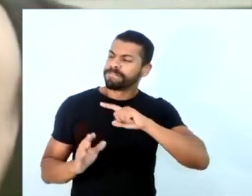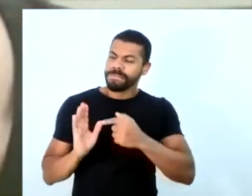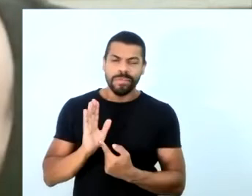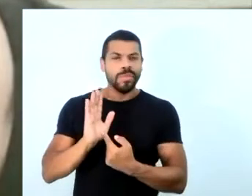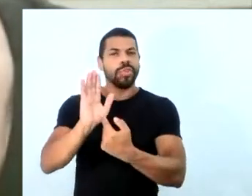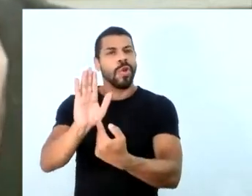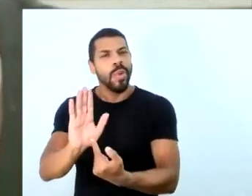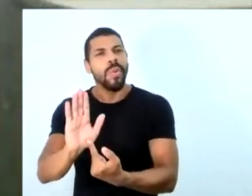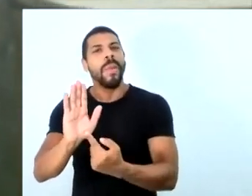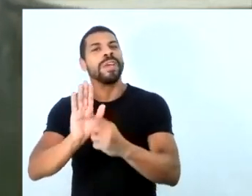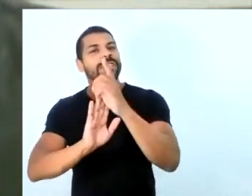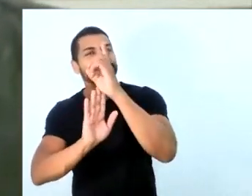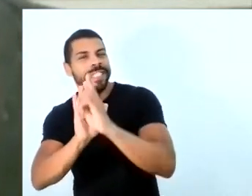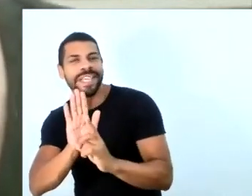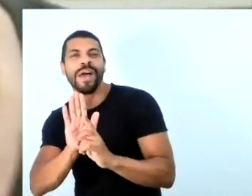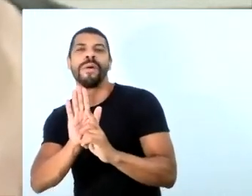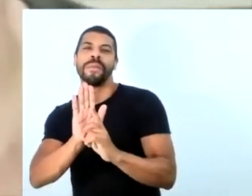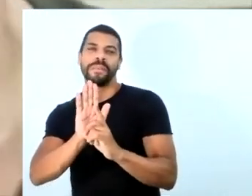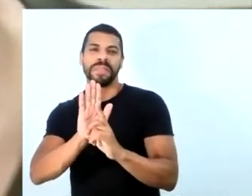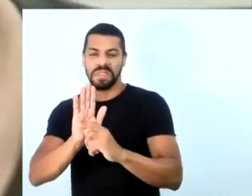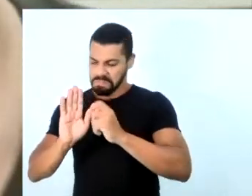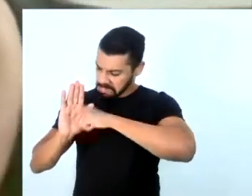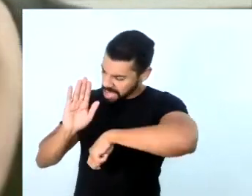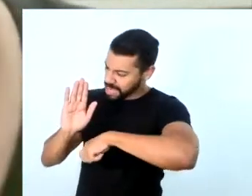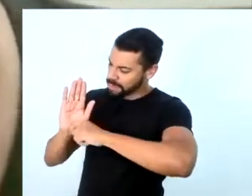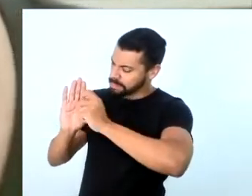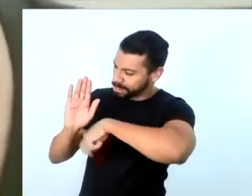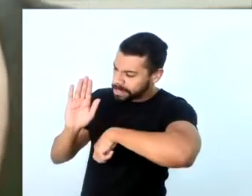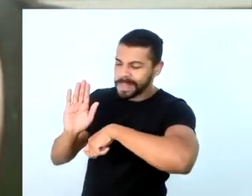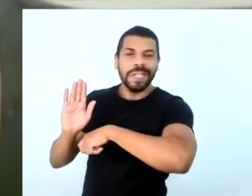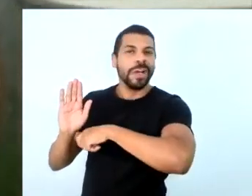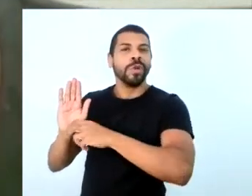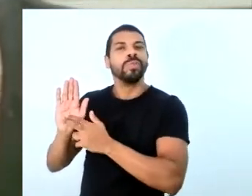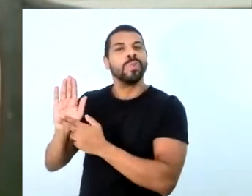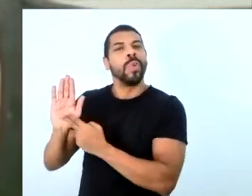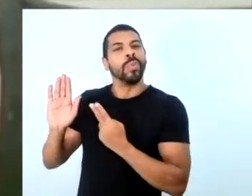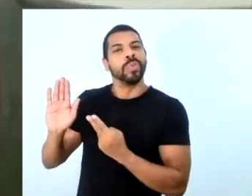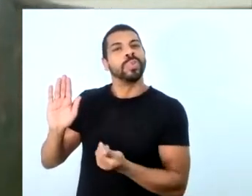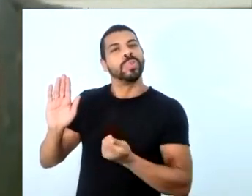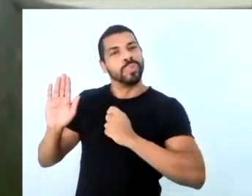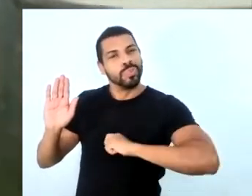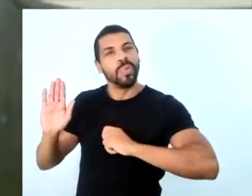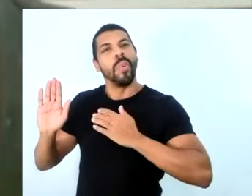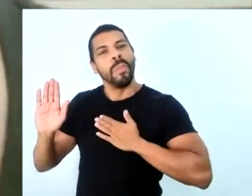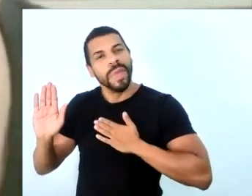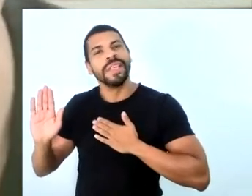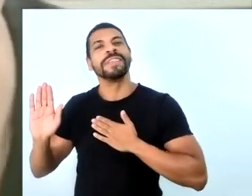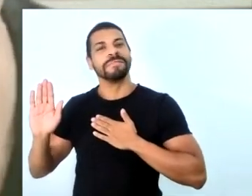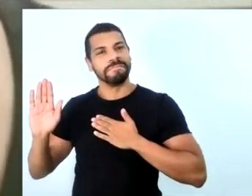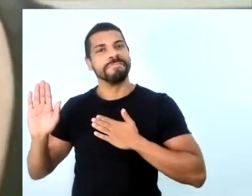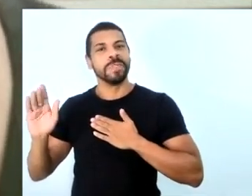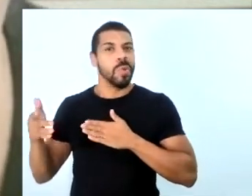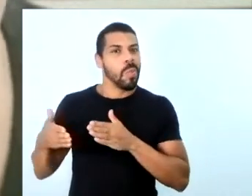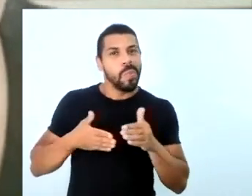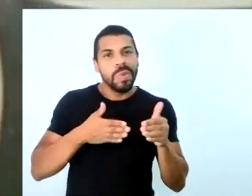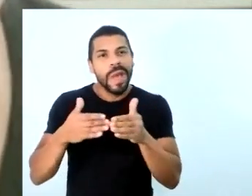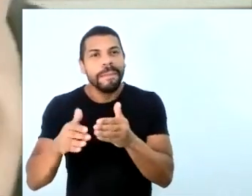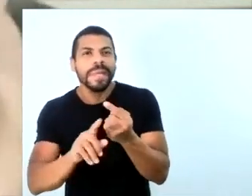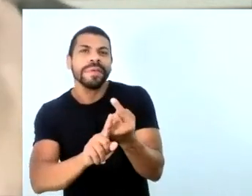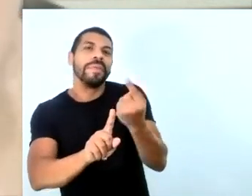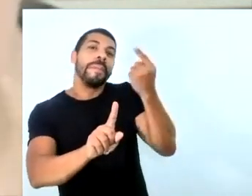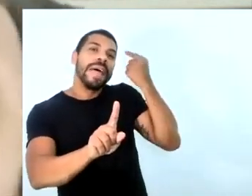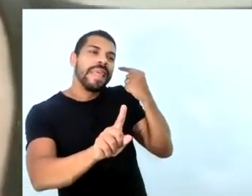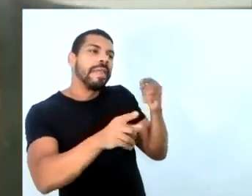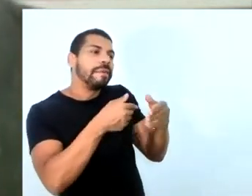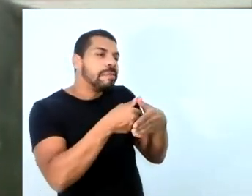ressignifica essa chegada na direção. Você assina, mas você assina com o orgulho de quem sabe que está num caminho que foi